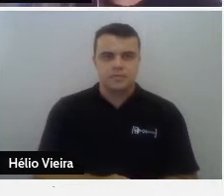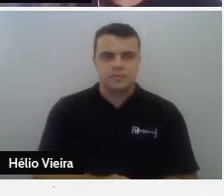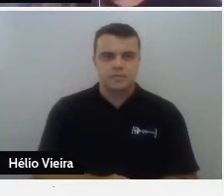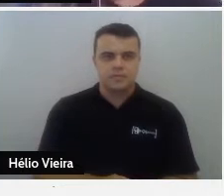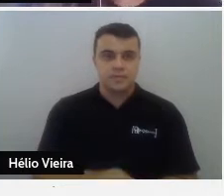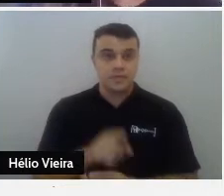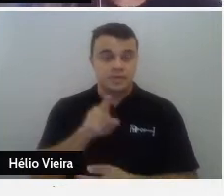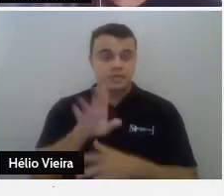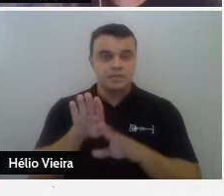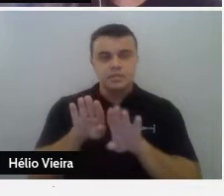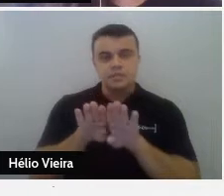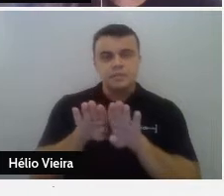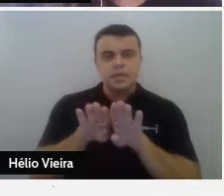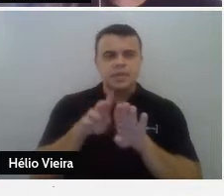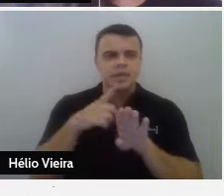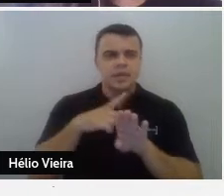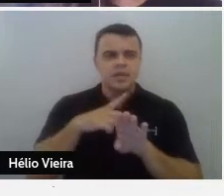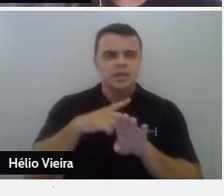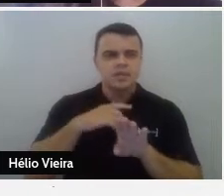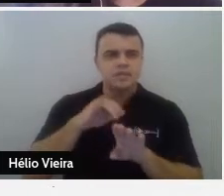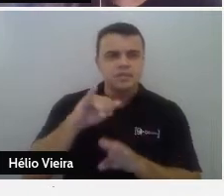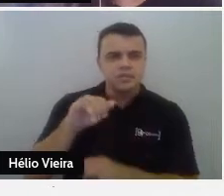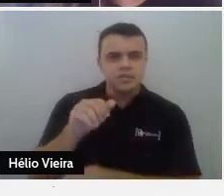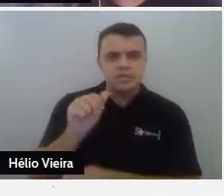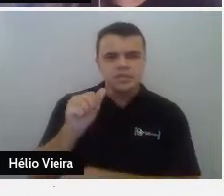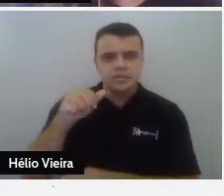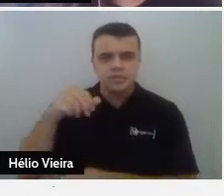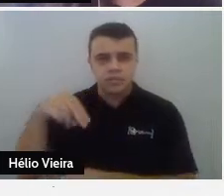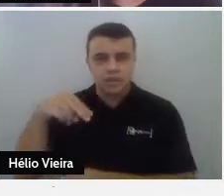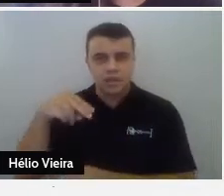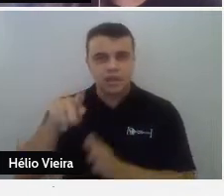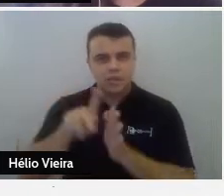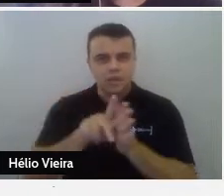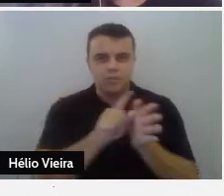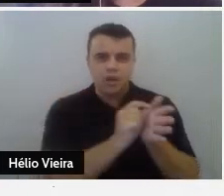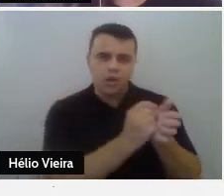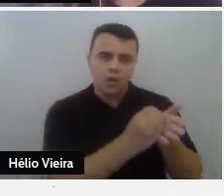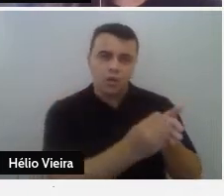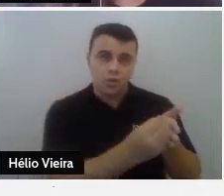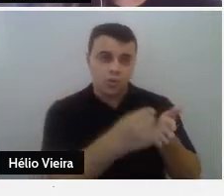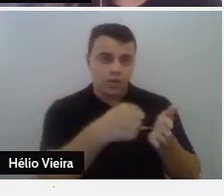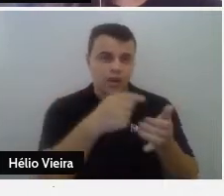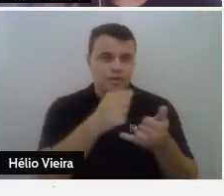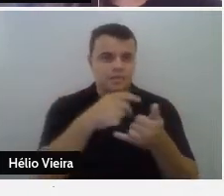Então, aqui a gente tem o Jamboard, que é da Google. É um aplicativo